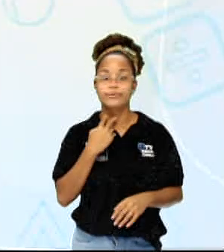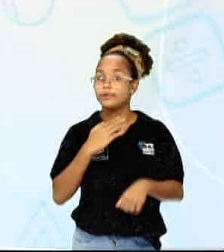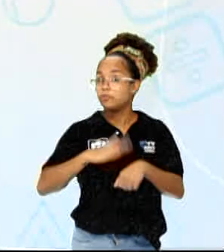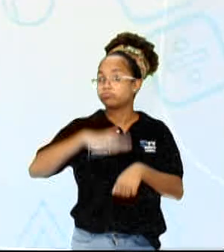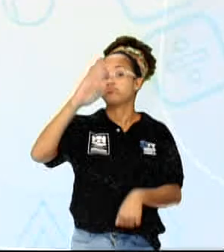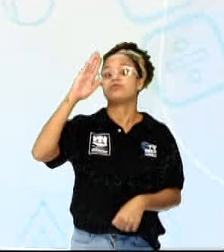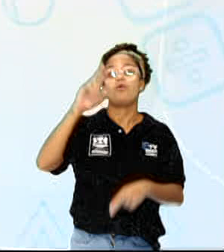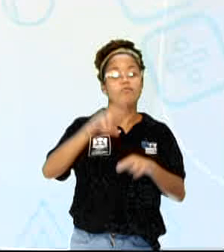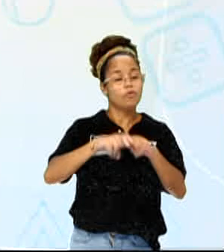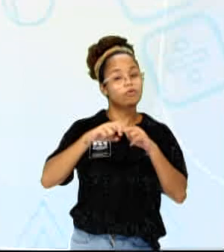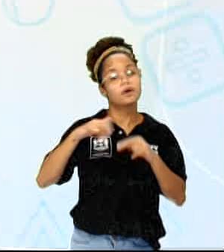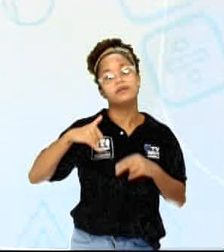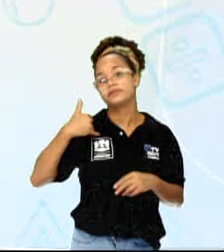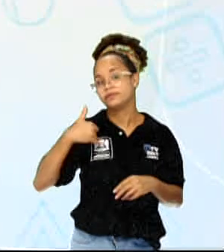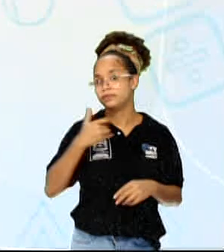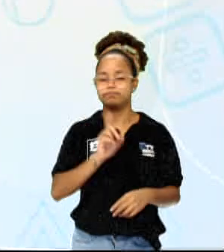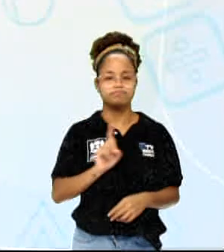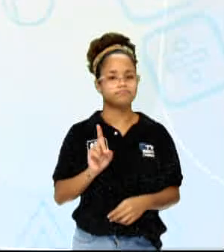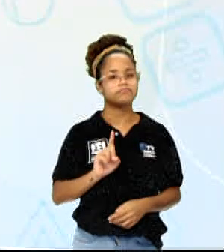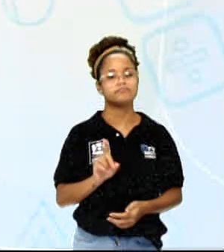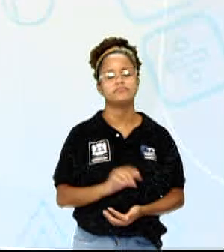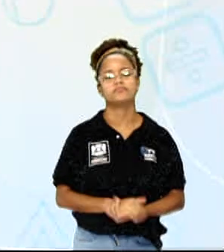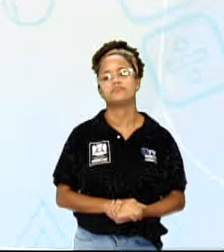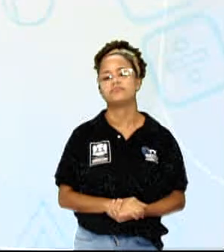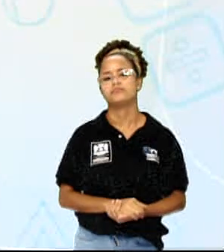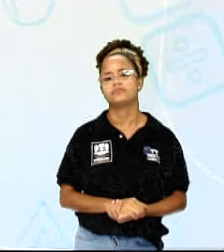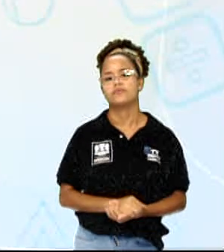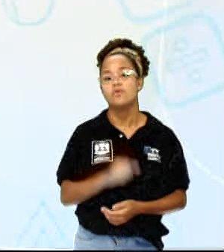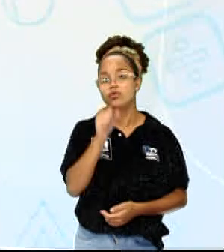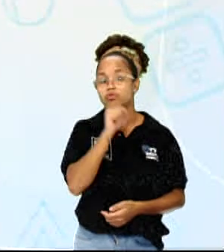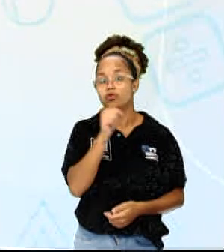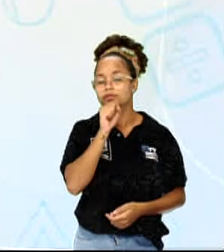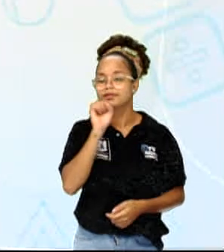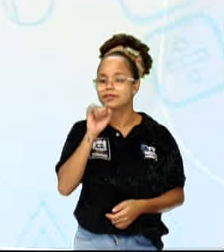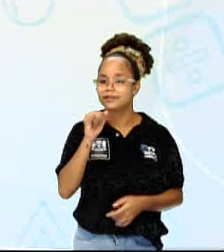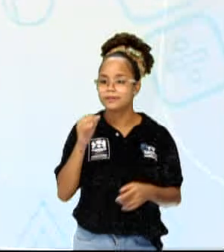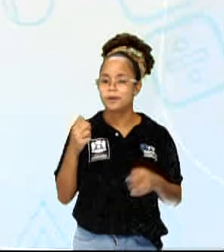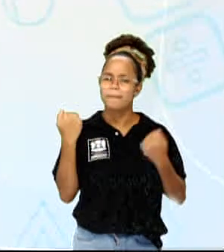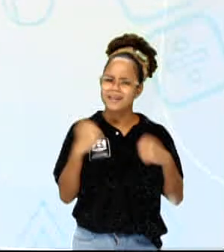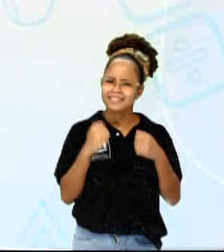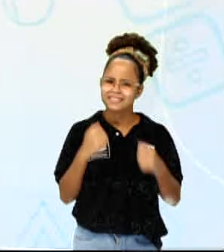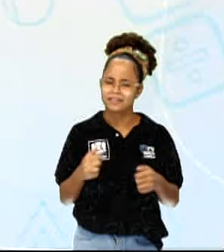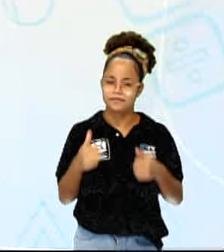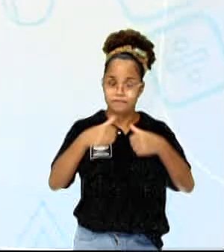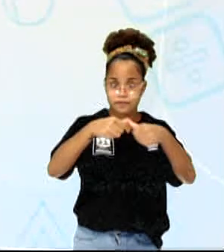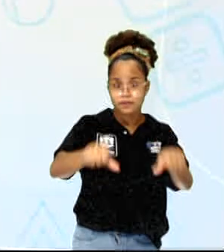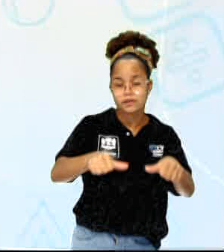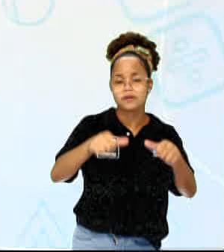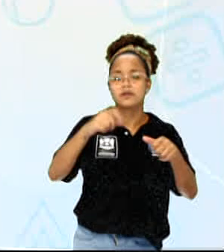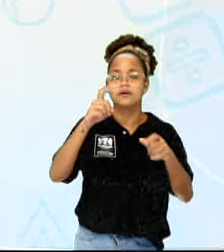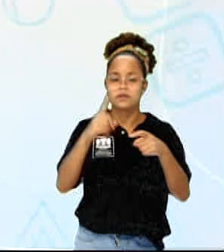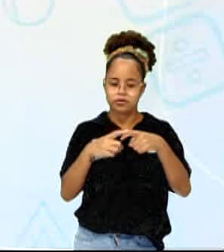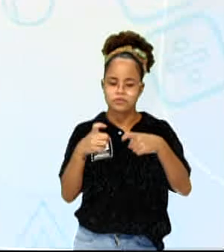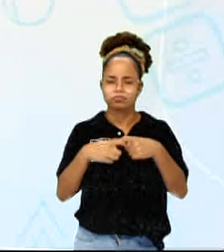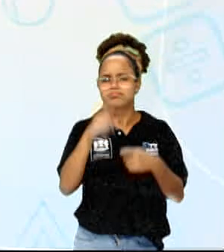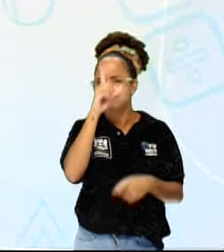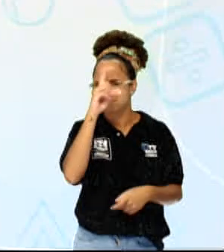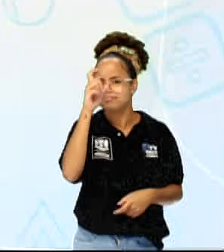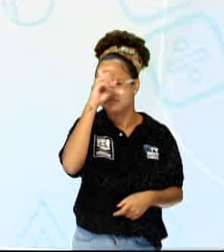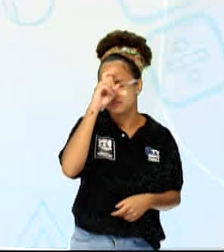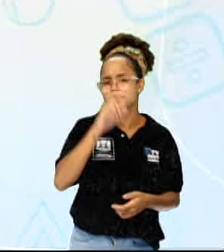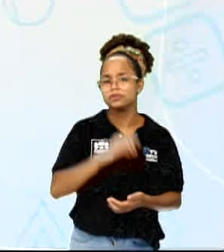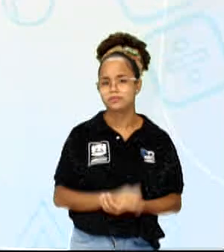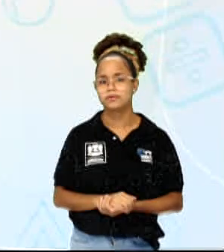idade, E os idosos, quando internados ou em observação num hospital, numa clínica ou em UPAs,